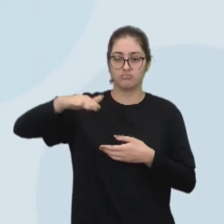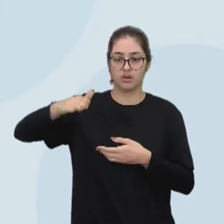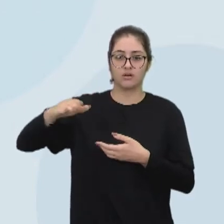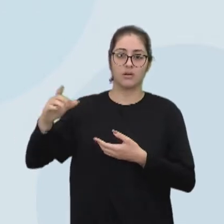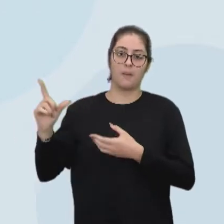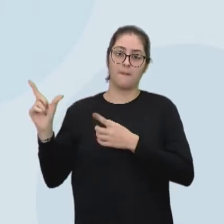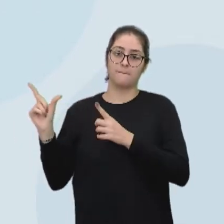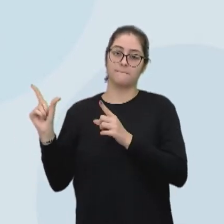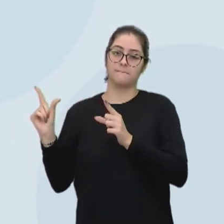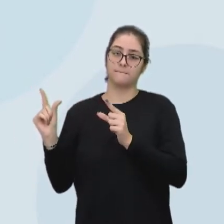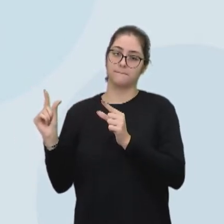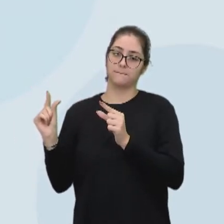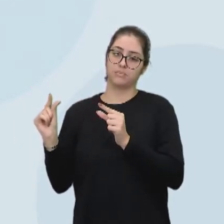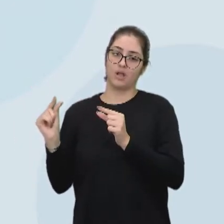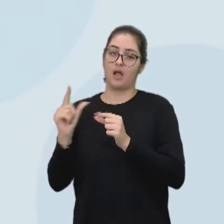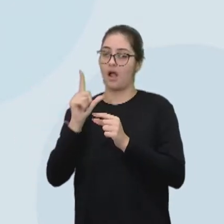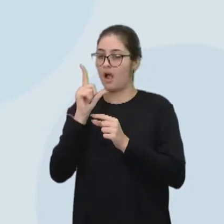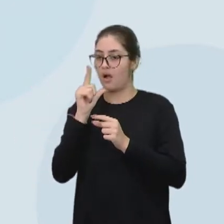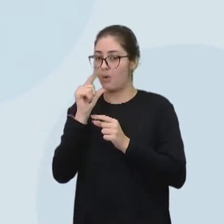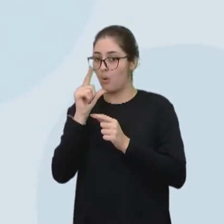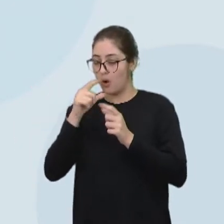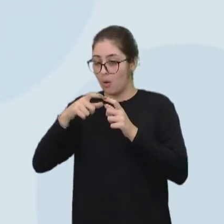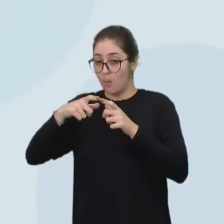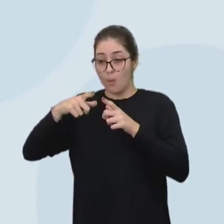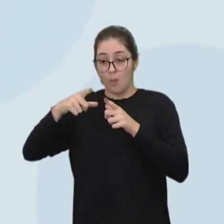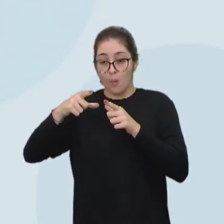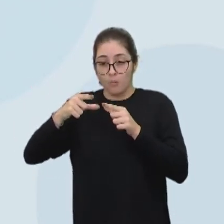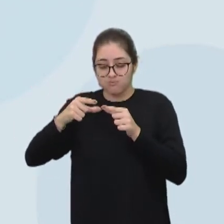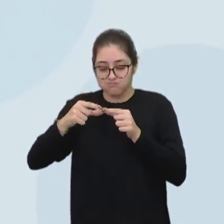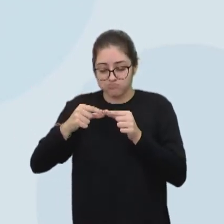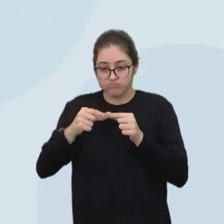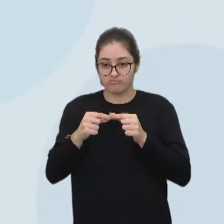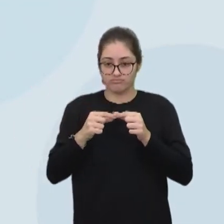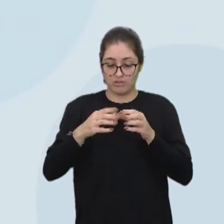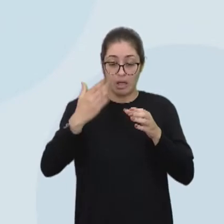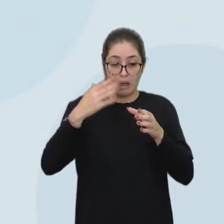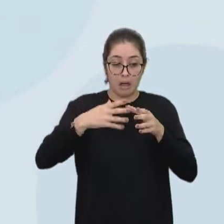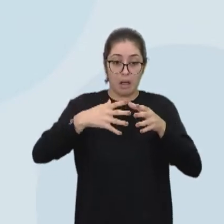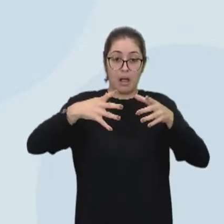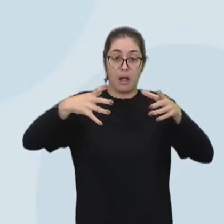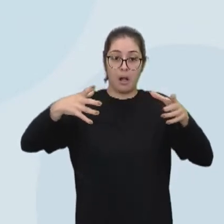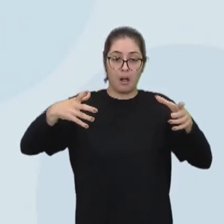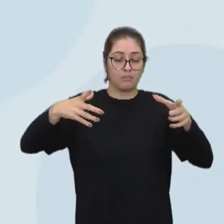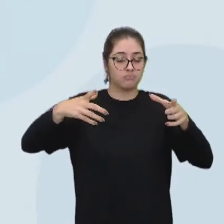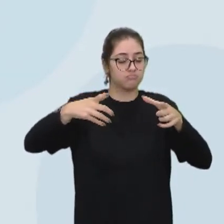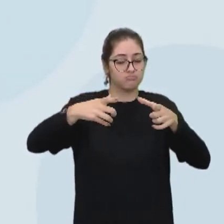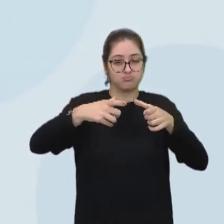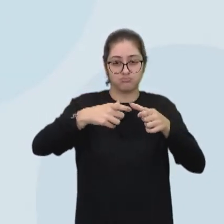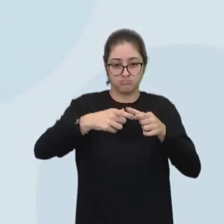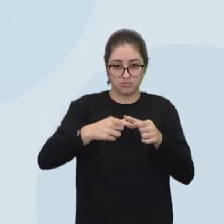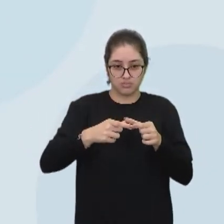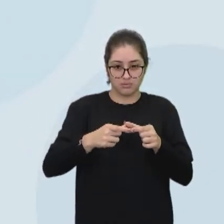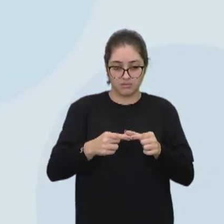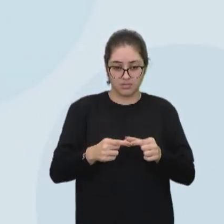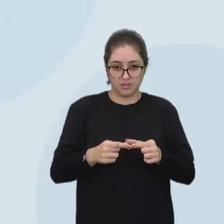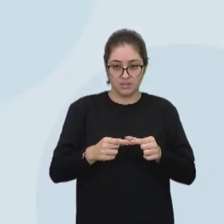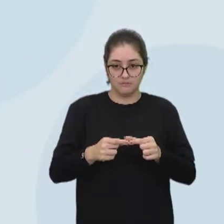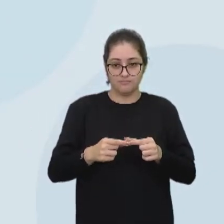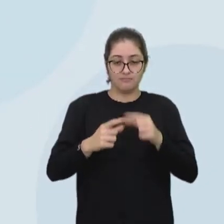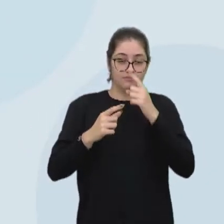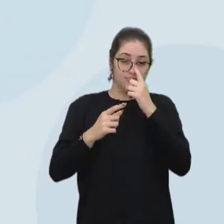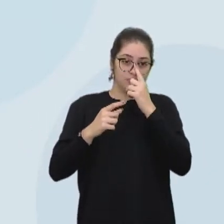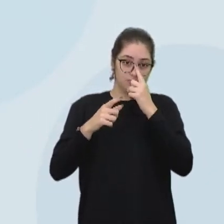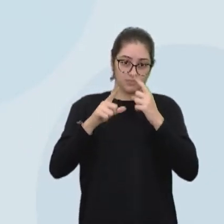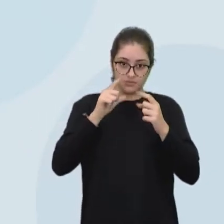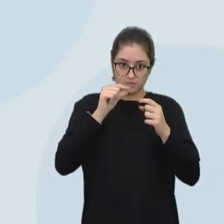cada vez mais diminui a quantidade de água, né? Porque ele recebia boa parte da sua água do Rio Volga, né? Só que